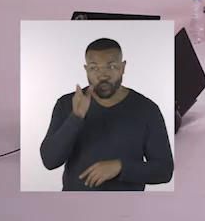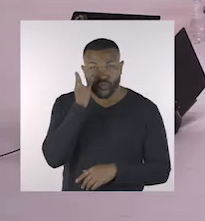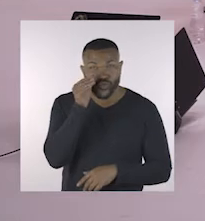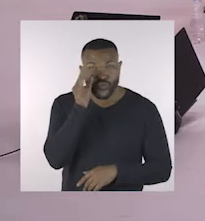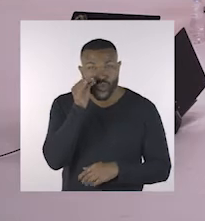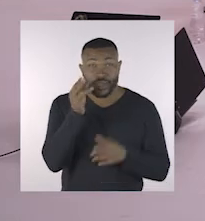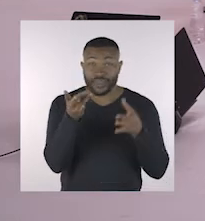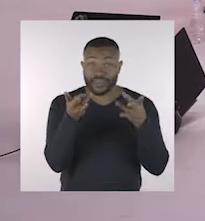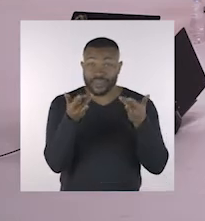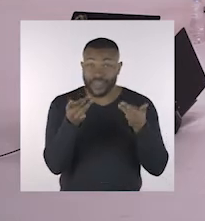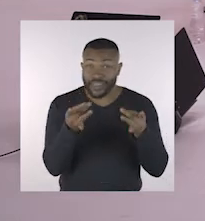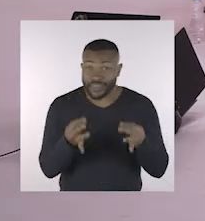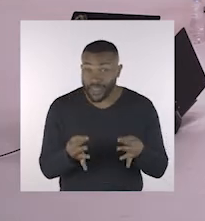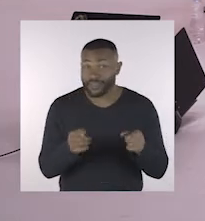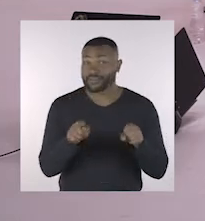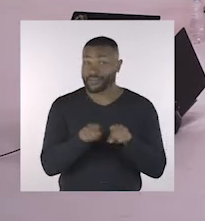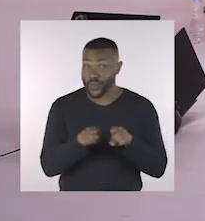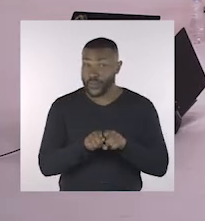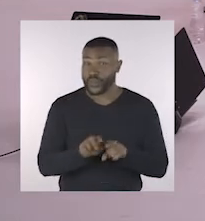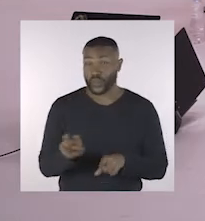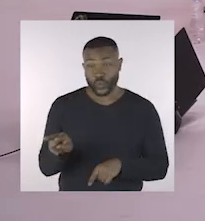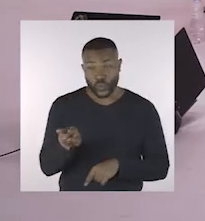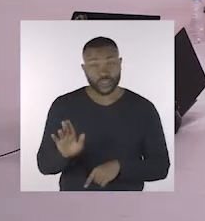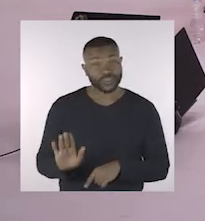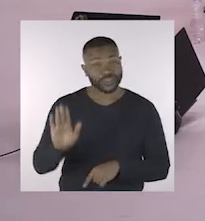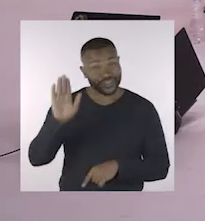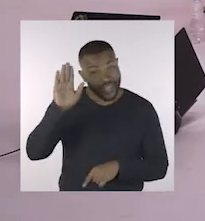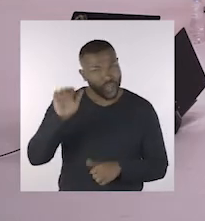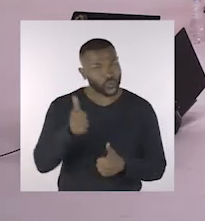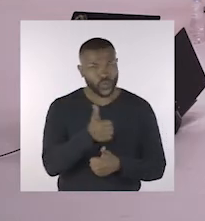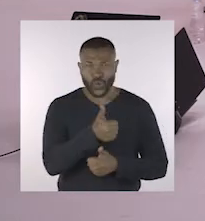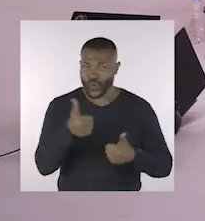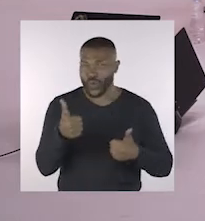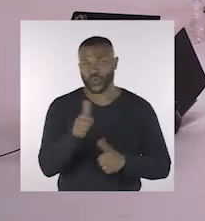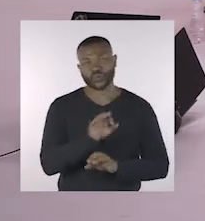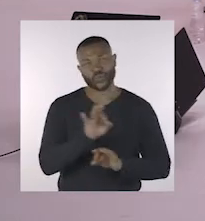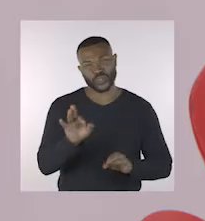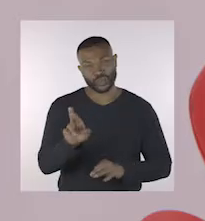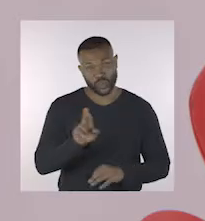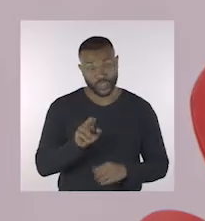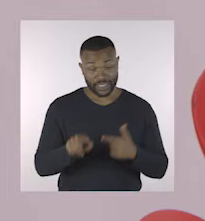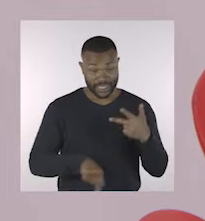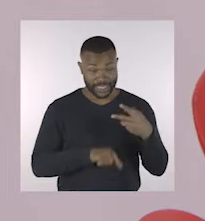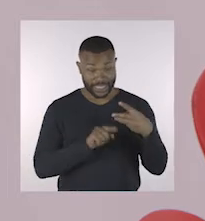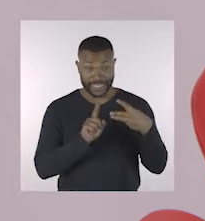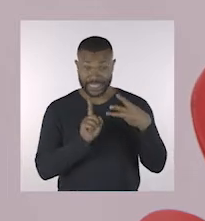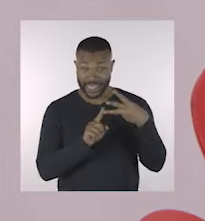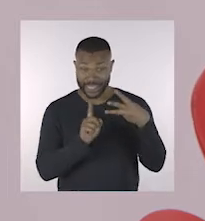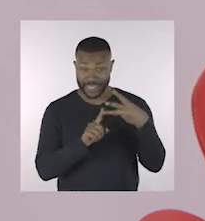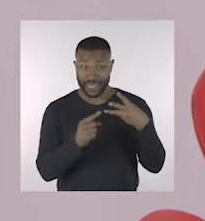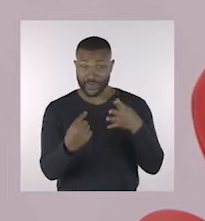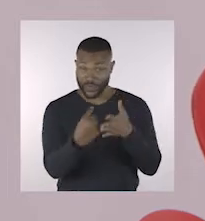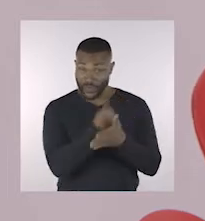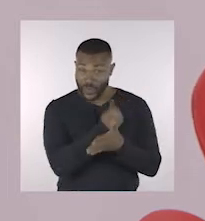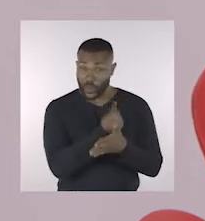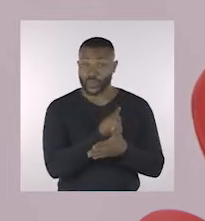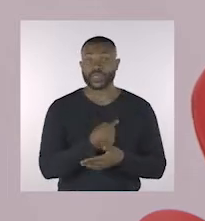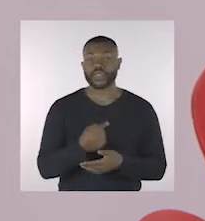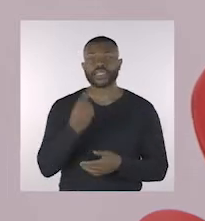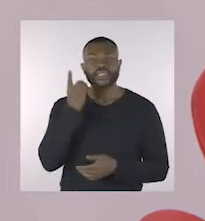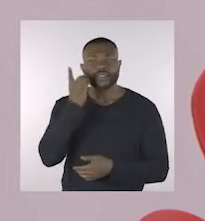galera quer saber detalhes da nossa jornada e dos nossos candidatos que estão mandando muito bem nas respostas terceira pergunta